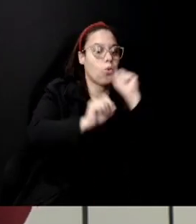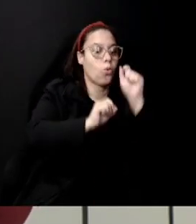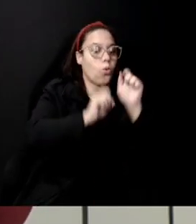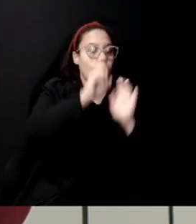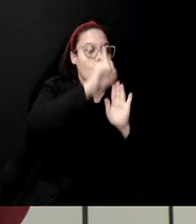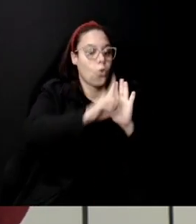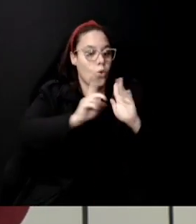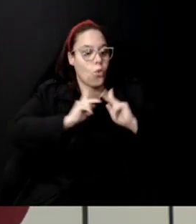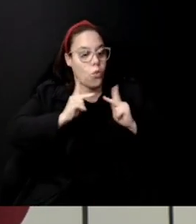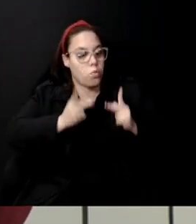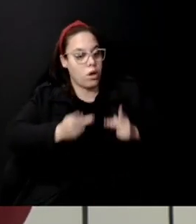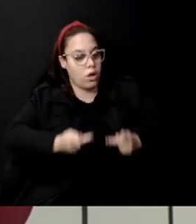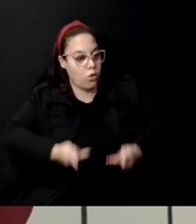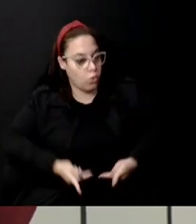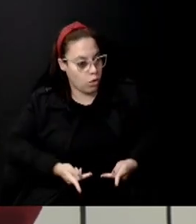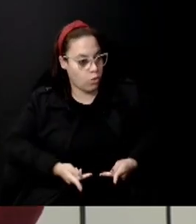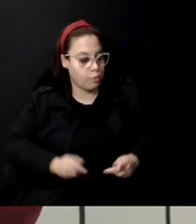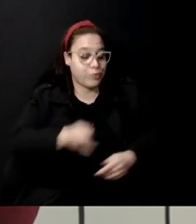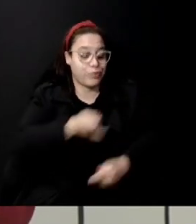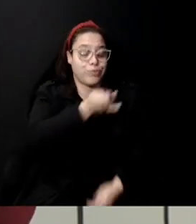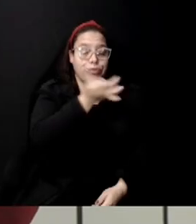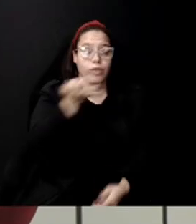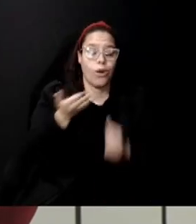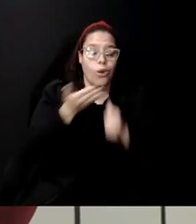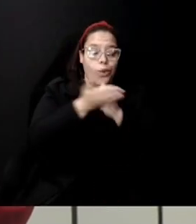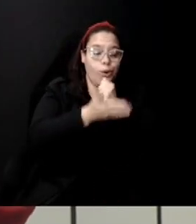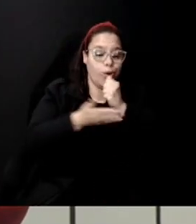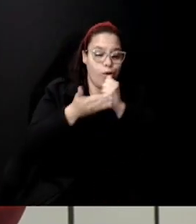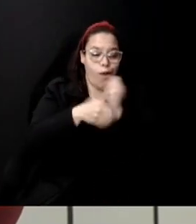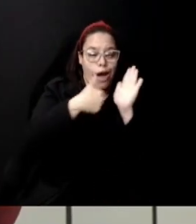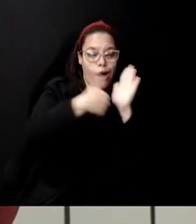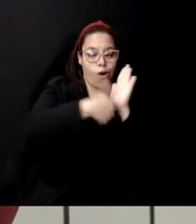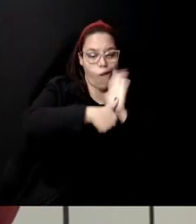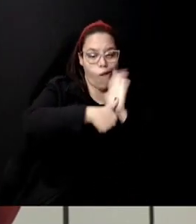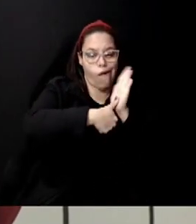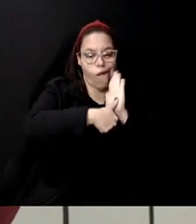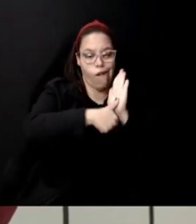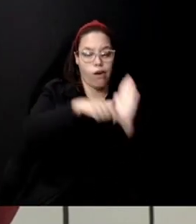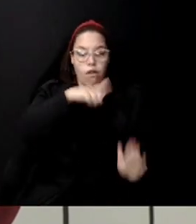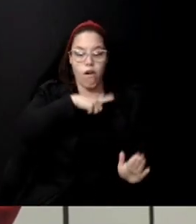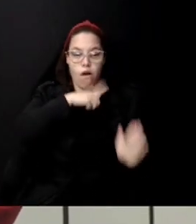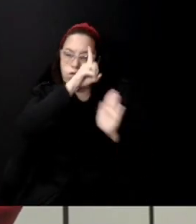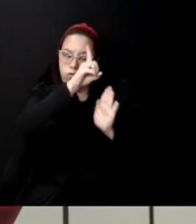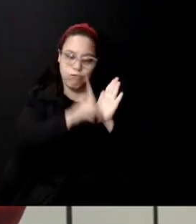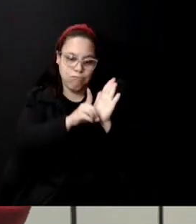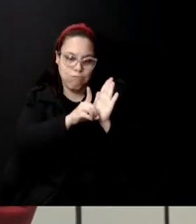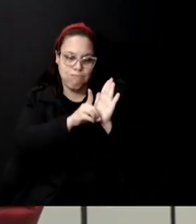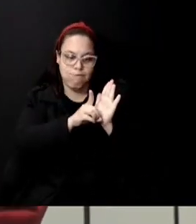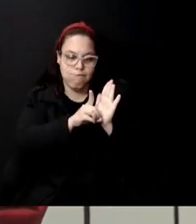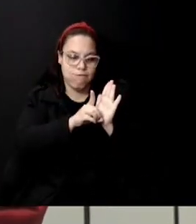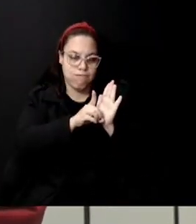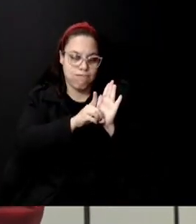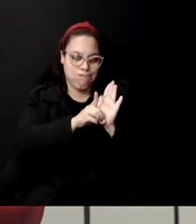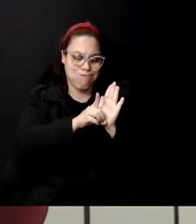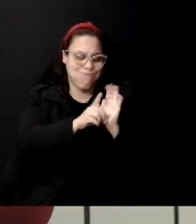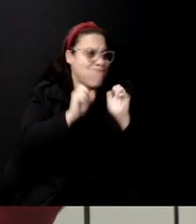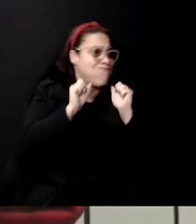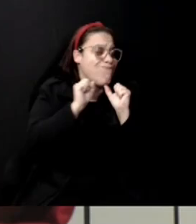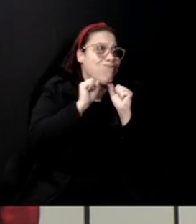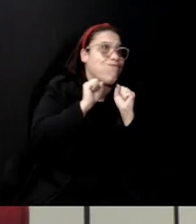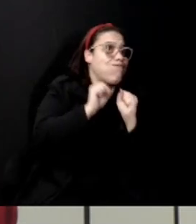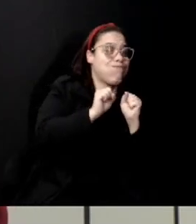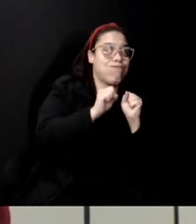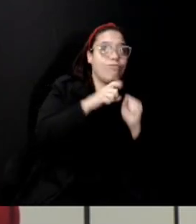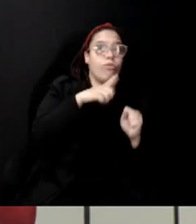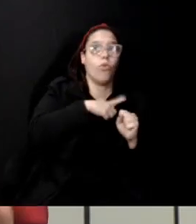humanos? Qual base documental tem esses direitos? Em que a gente pode ter